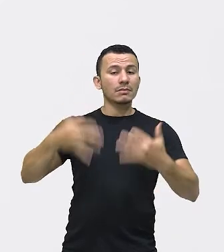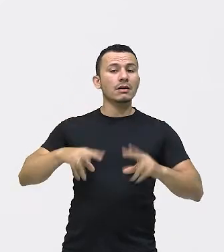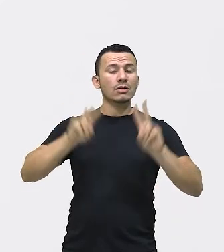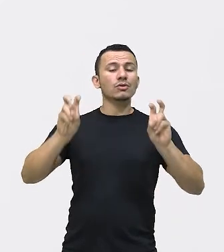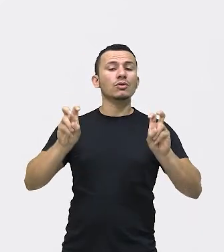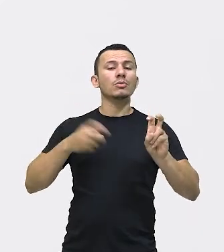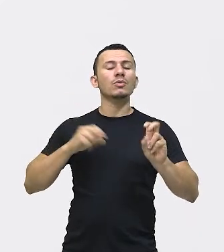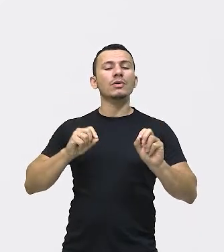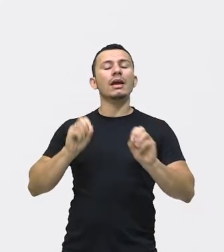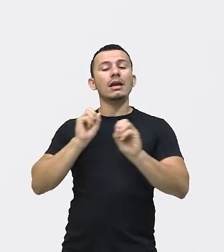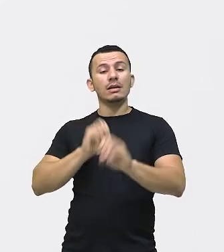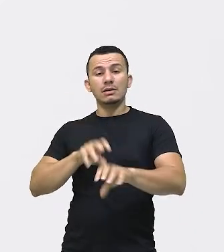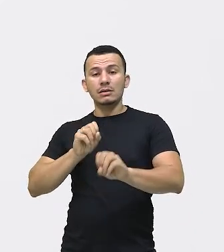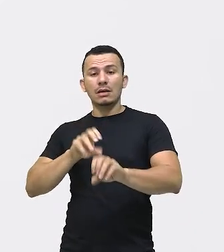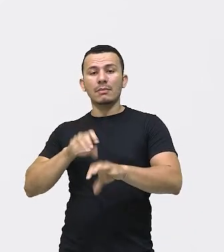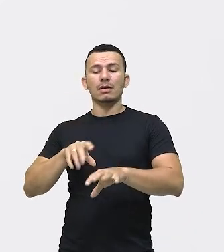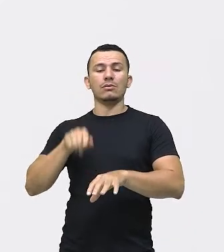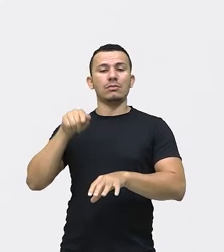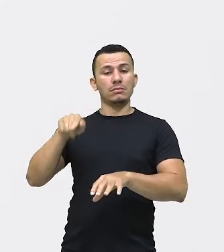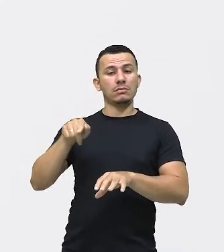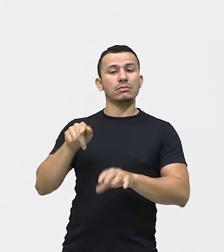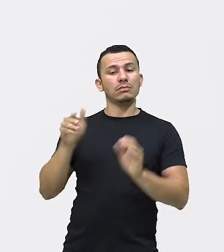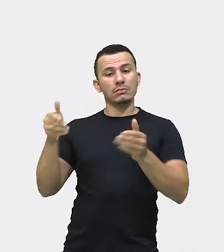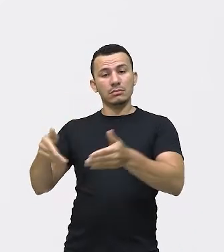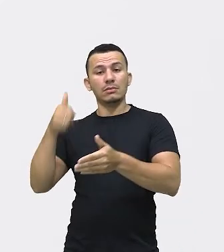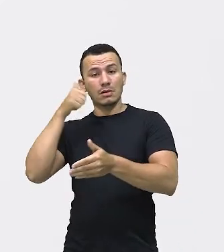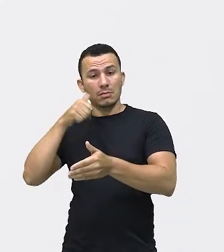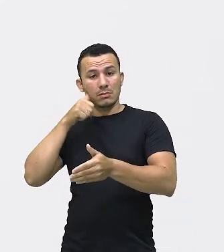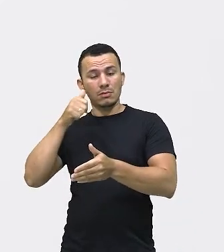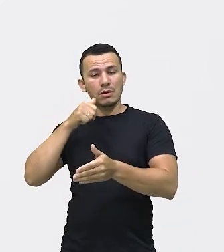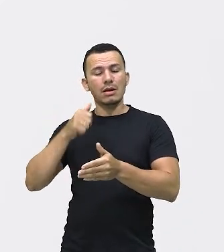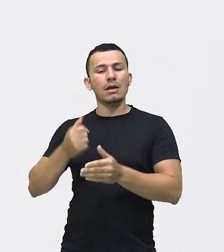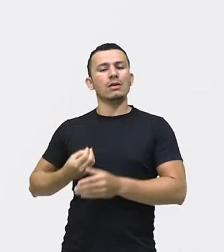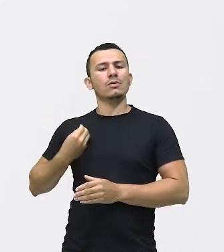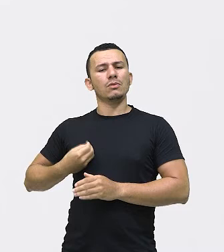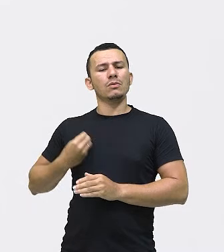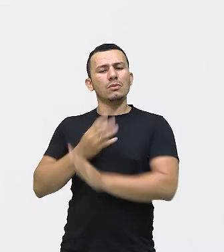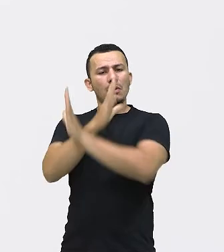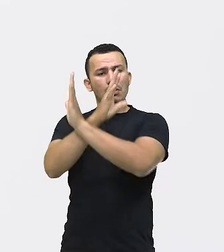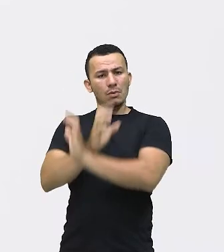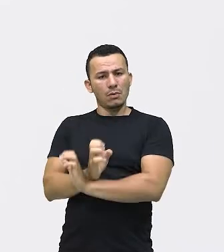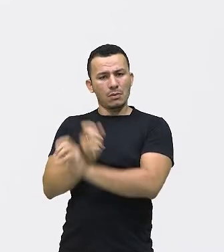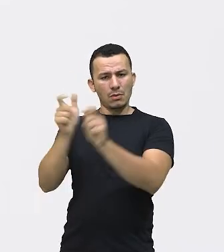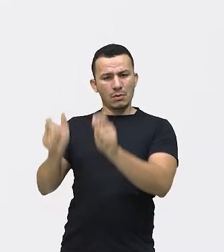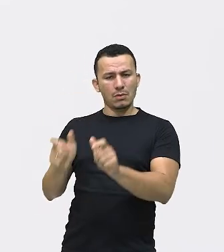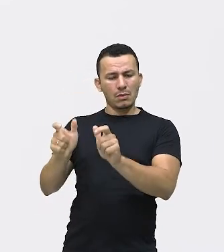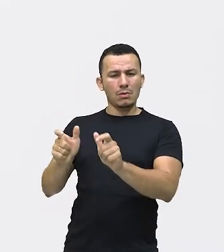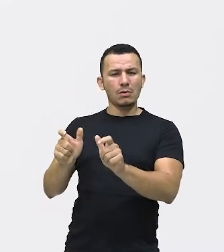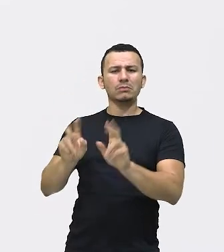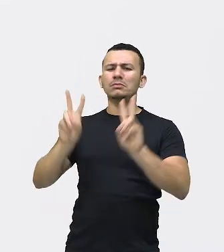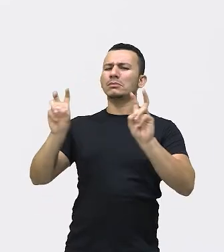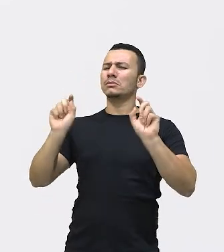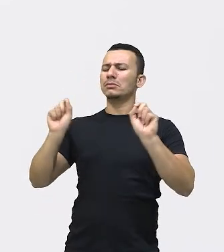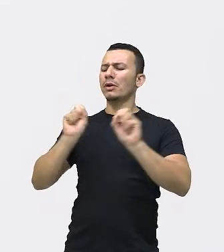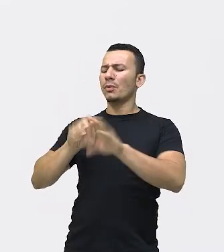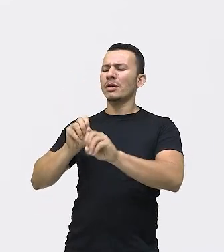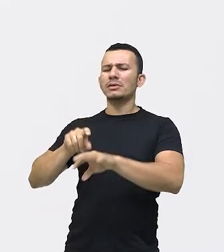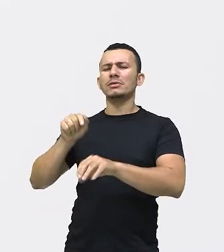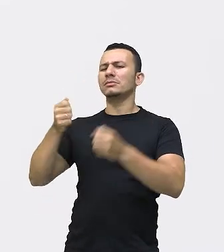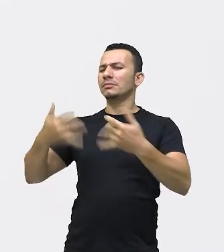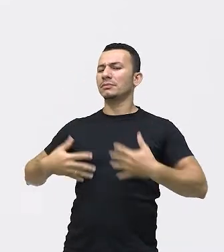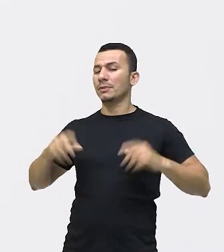A educação da mulher espartana. Então, o que é correto se falar aí sobre essa educação? Letra